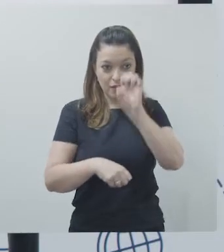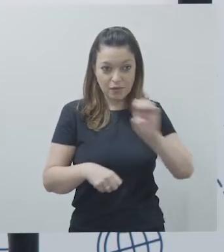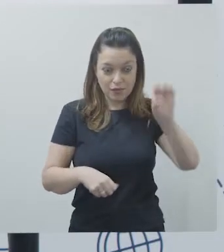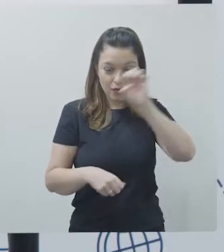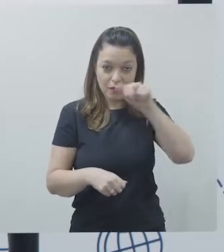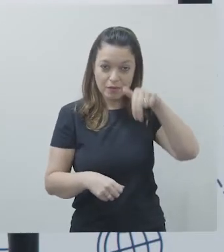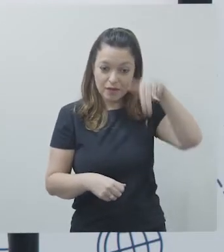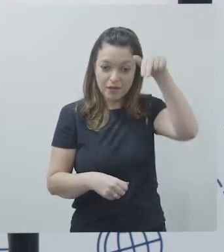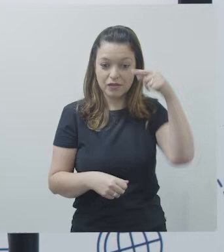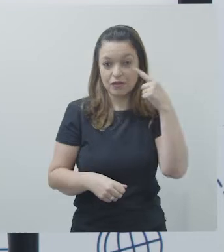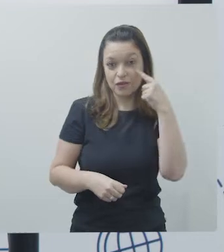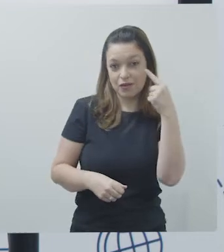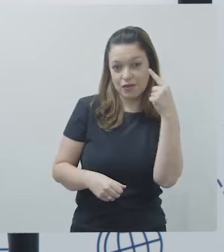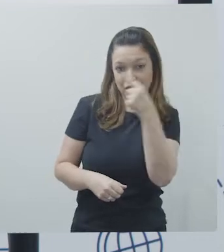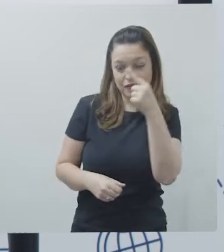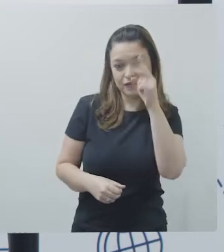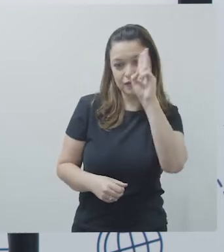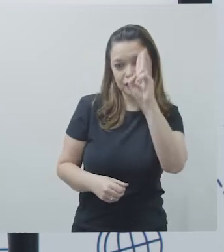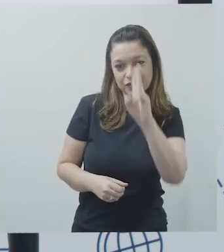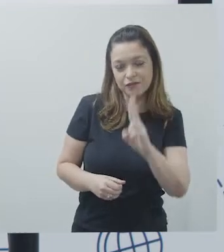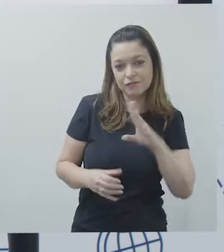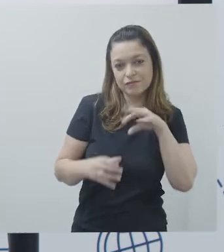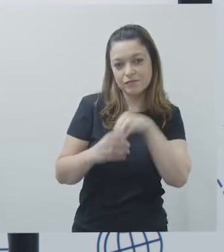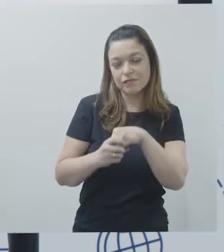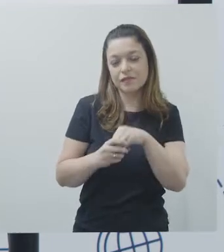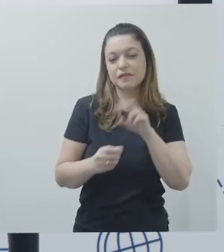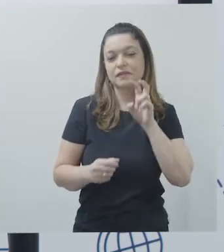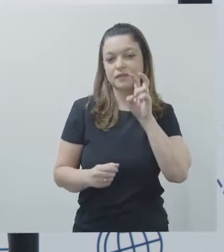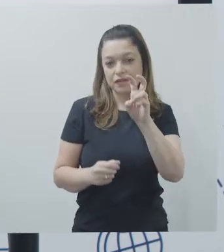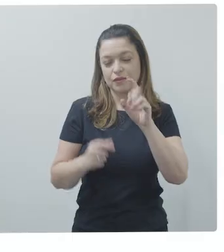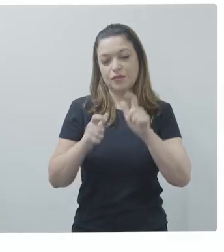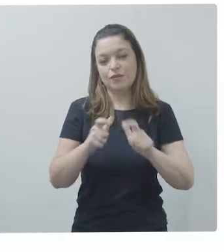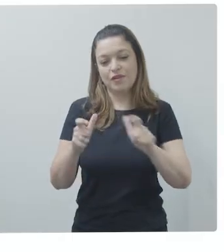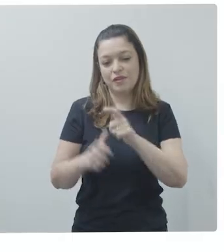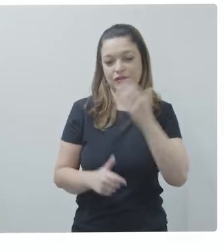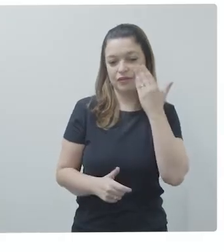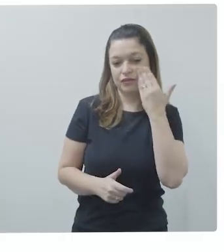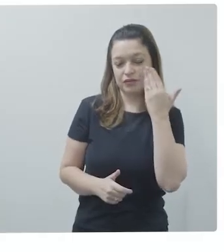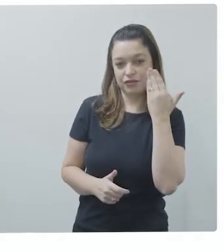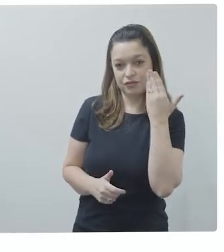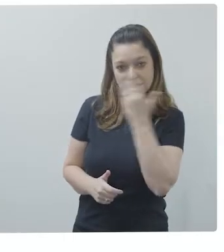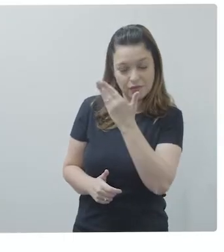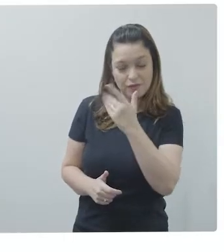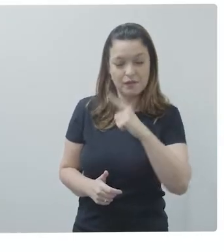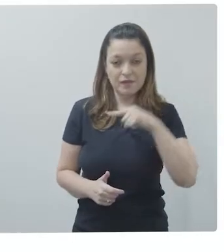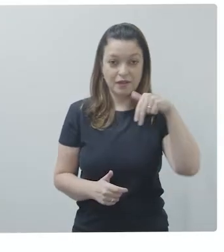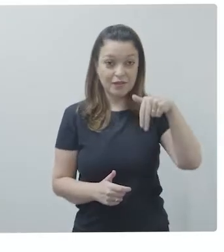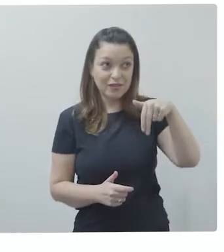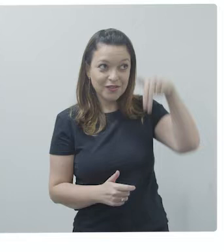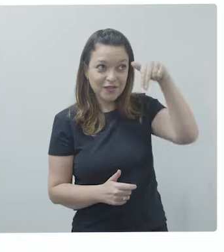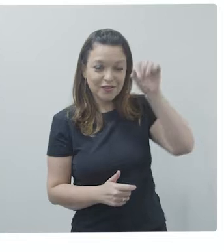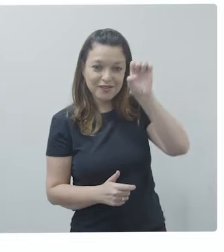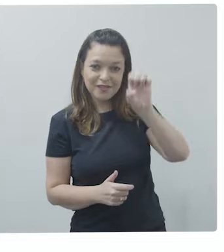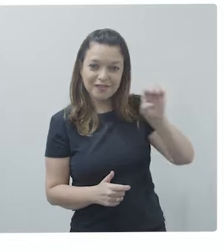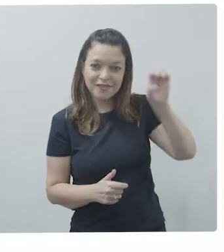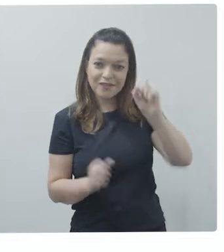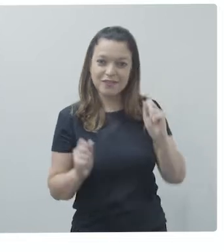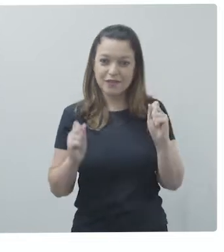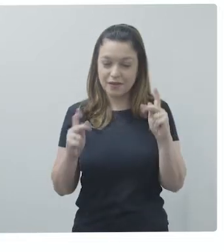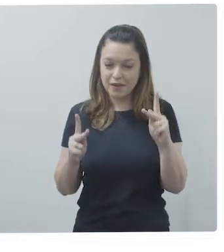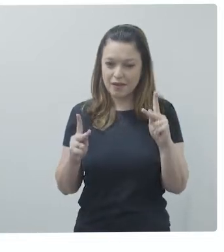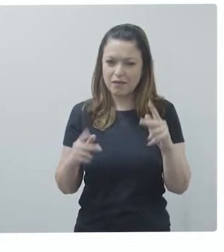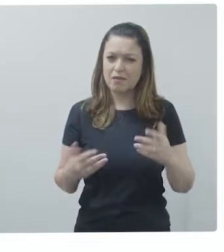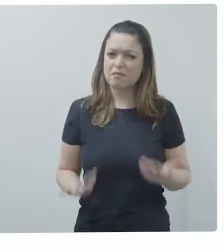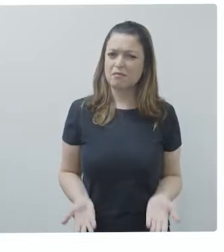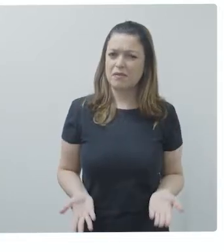Islândia, Finlândia. Então fica nesta região, aquela região lá da Europa. Ixi, professor,